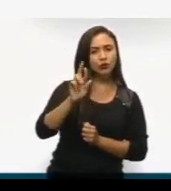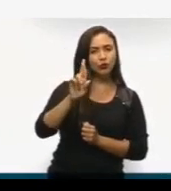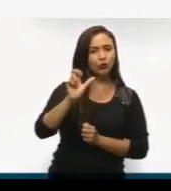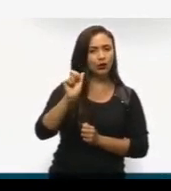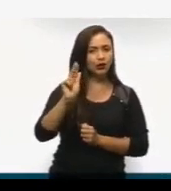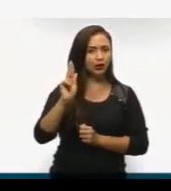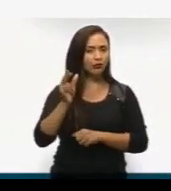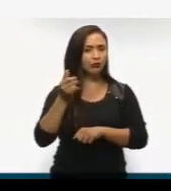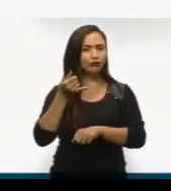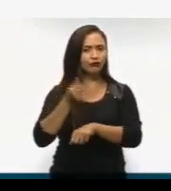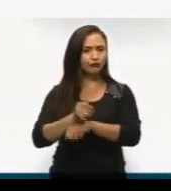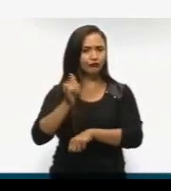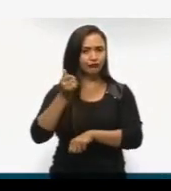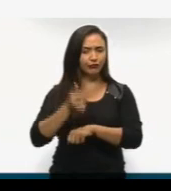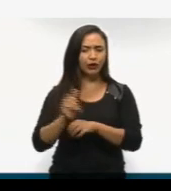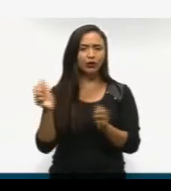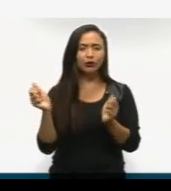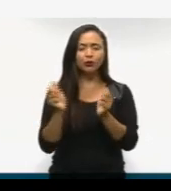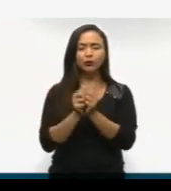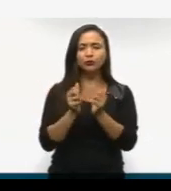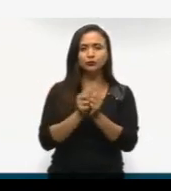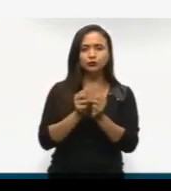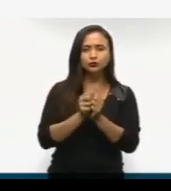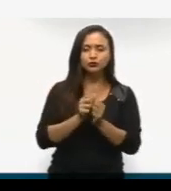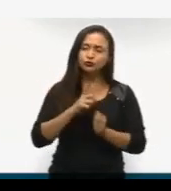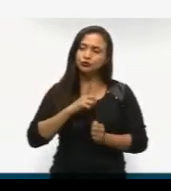ferro fundido com junta elástica de